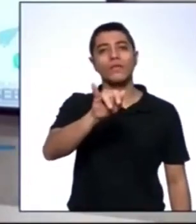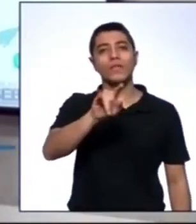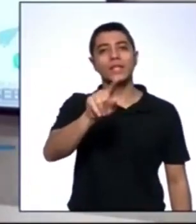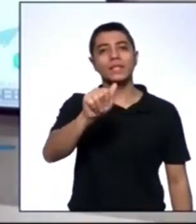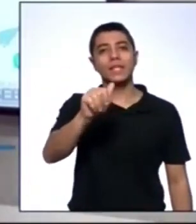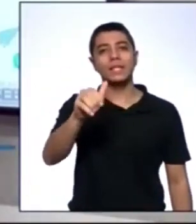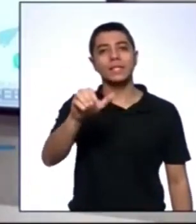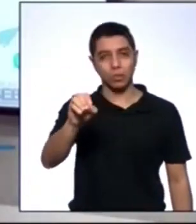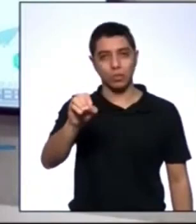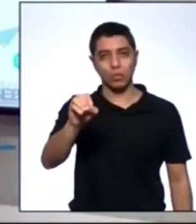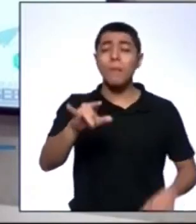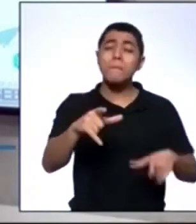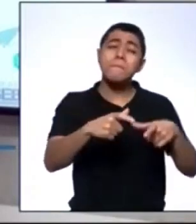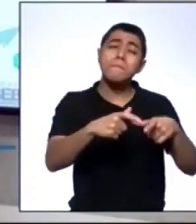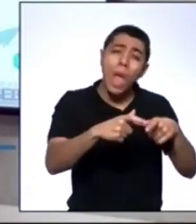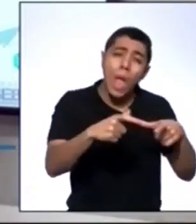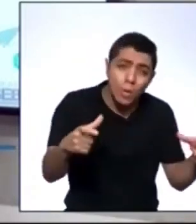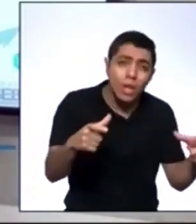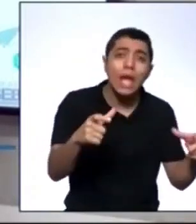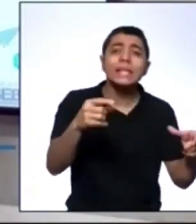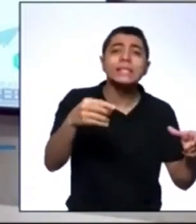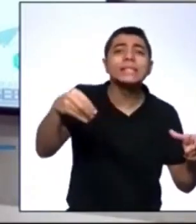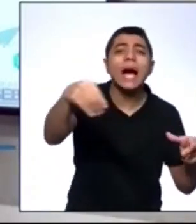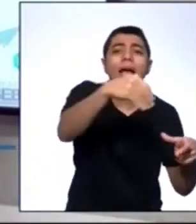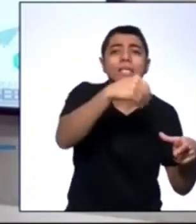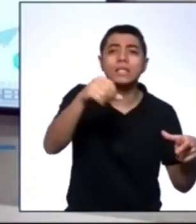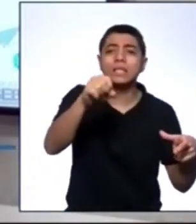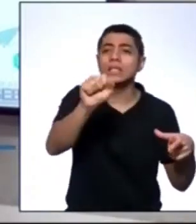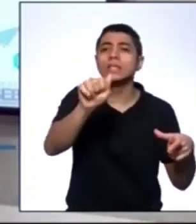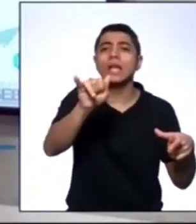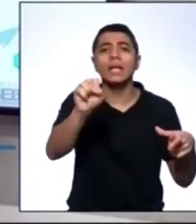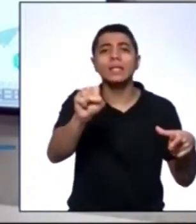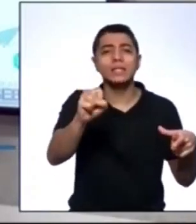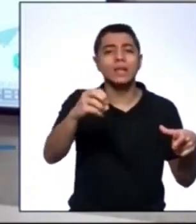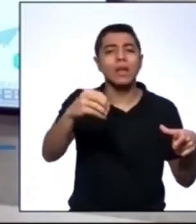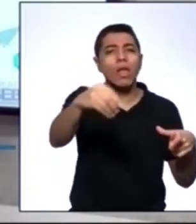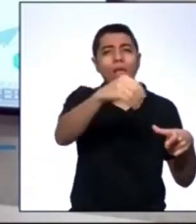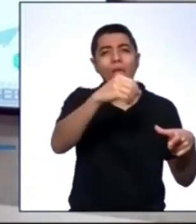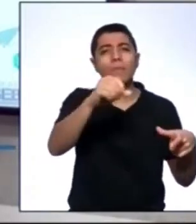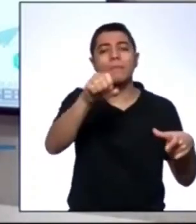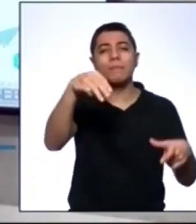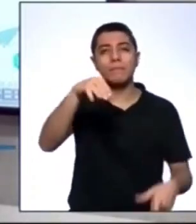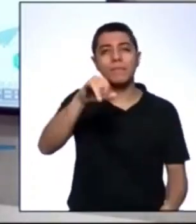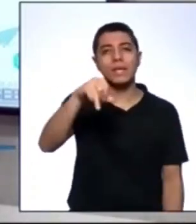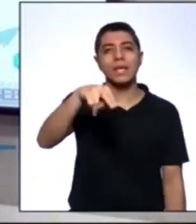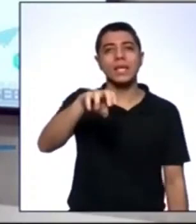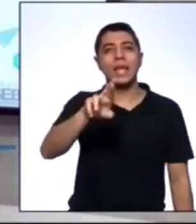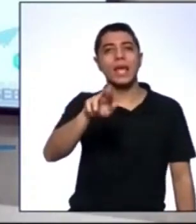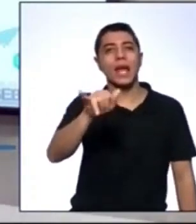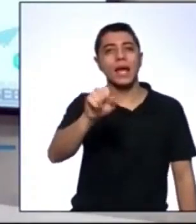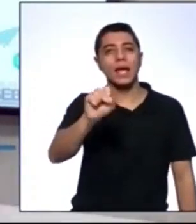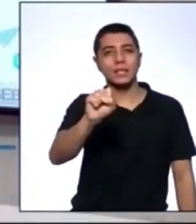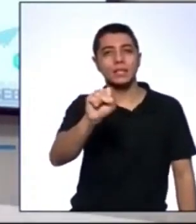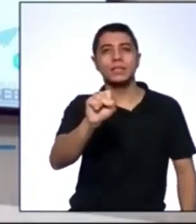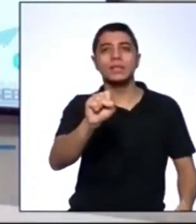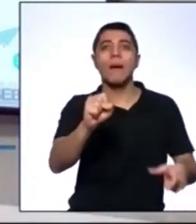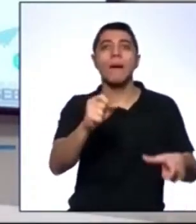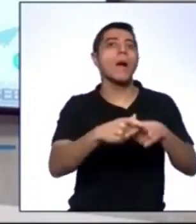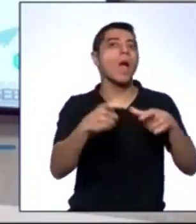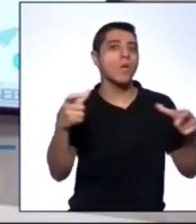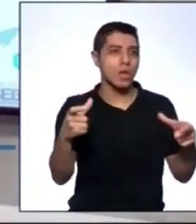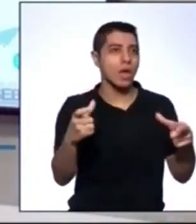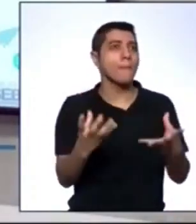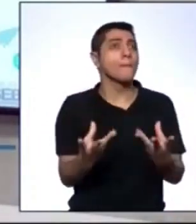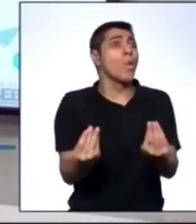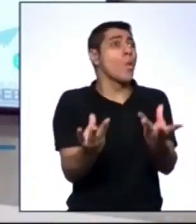minerais, nitratos, fosfatos e aí vai. Tudo bem? Então, eutrofização, excesso de nutrientes. Aí você pode pensar assim, mas